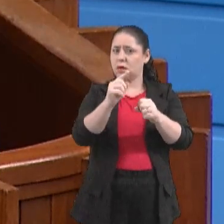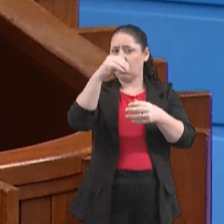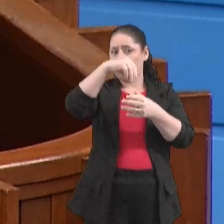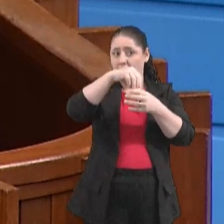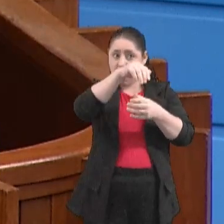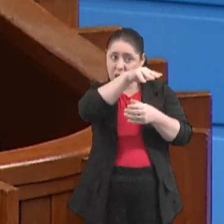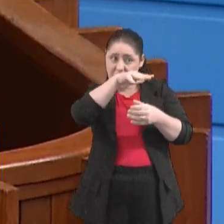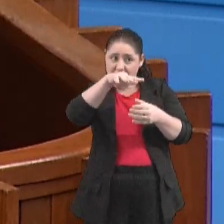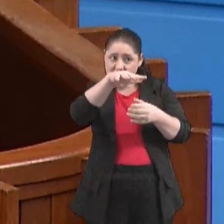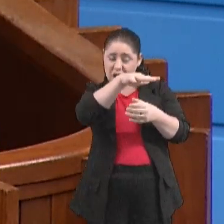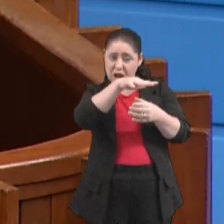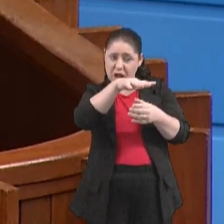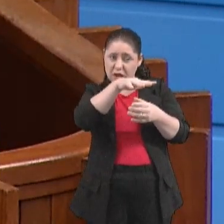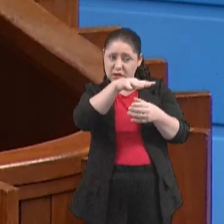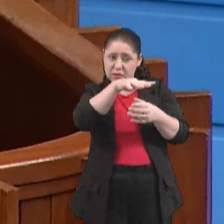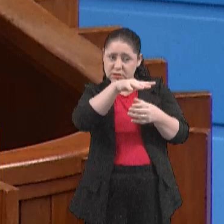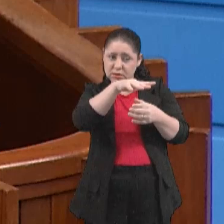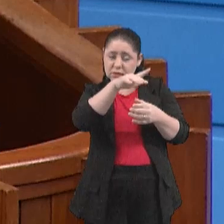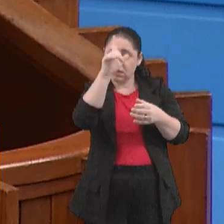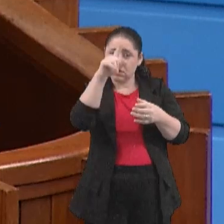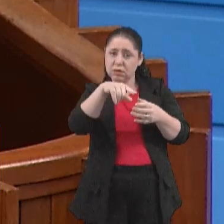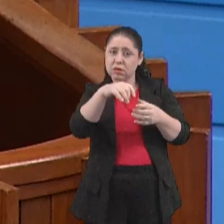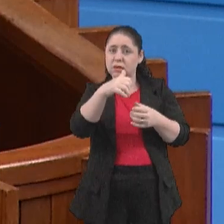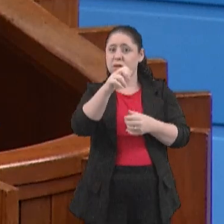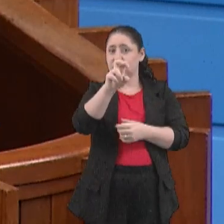nessa região, na zona de amortecimento,